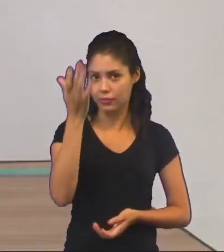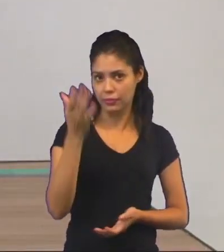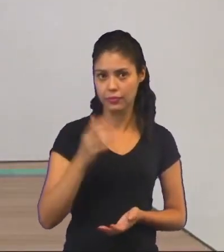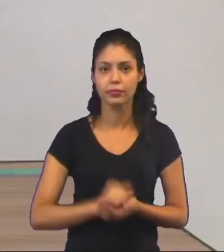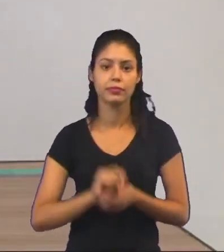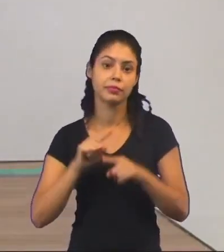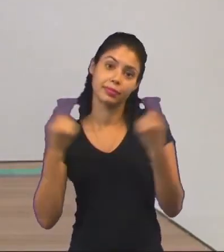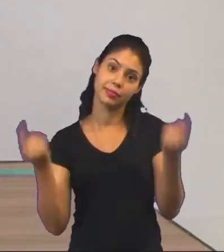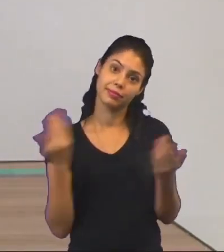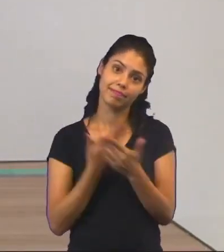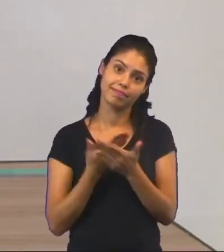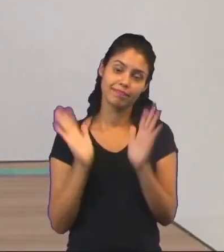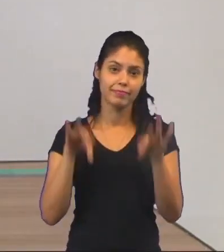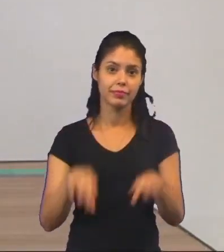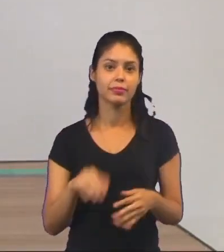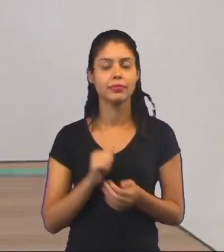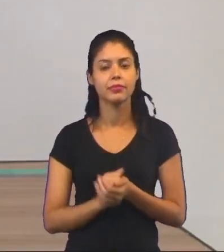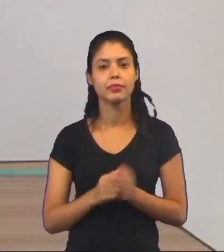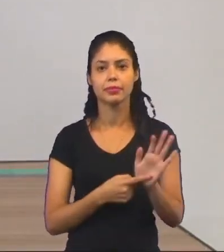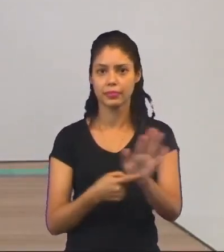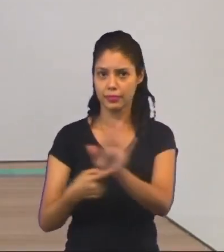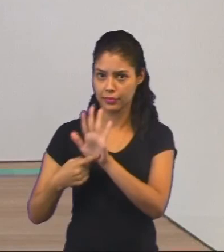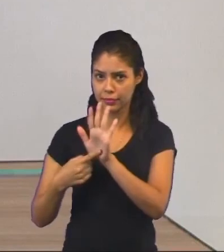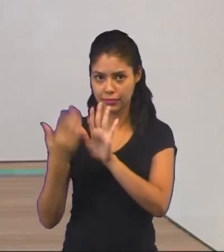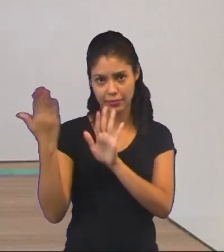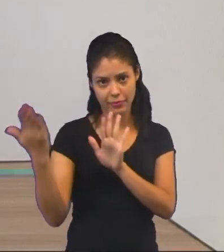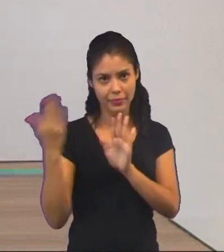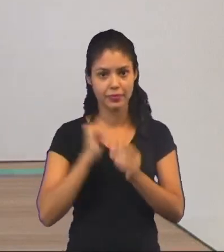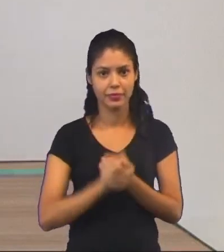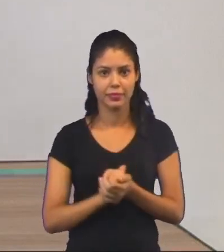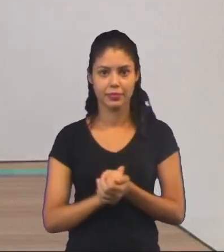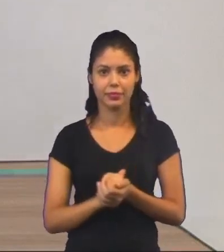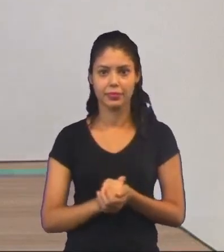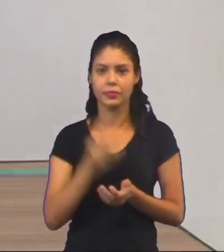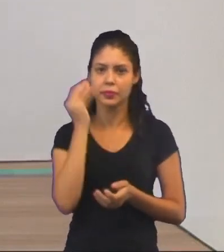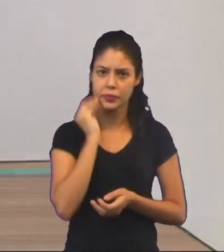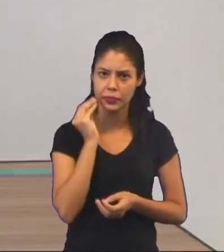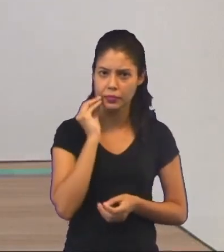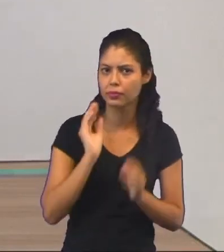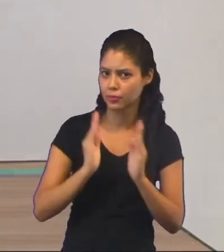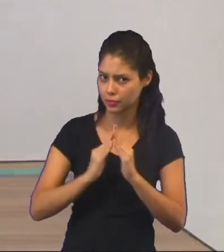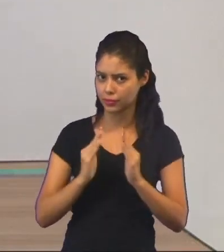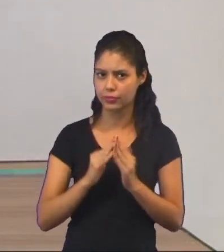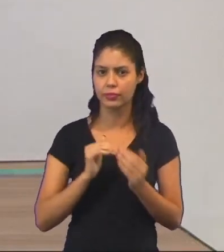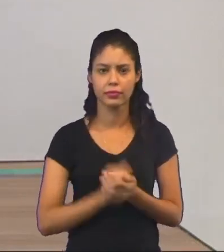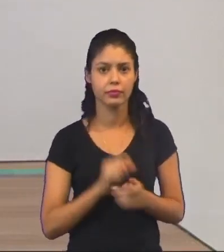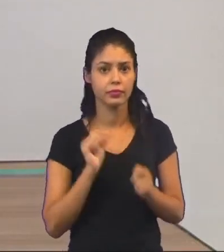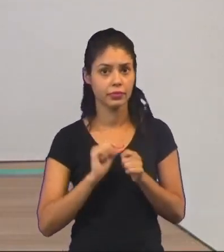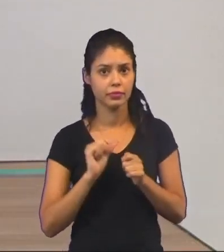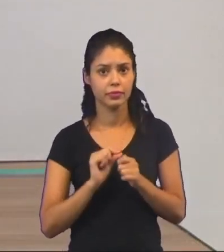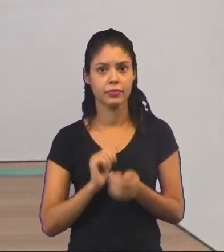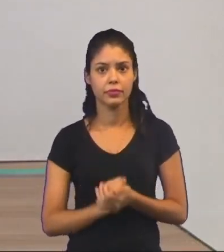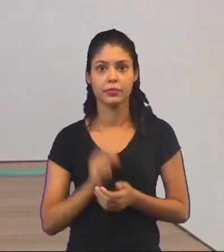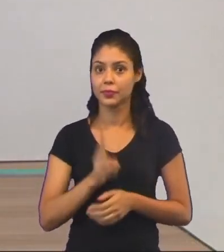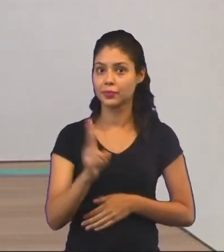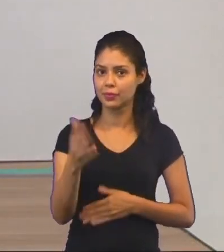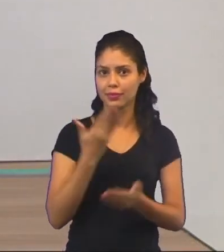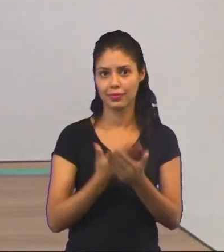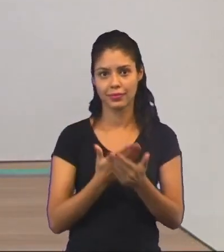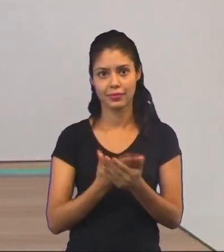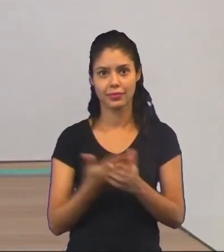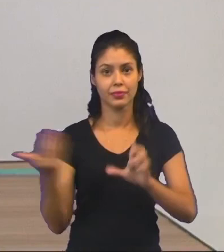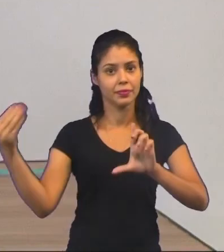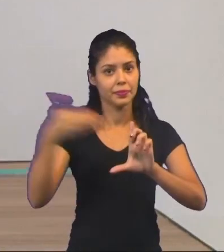fácil? Mas a nossa aula chegou ao fim. Deixo aqui para vocês, né, essa receita. Tentem testar em casa, tentem fazer e continue